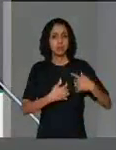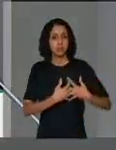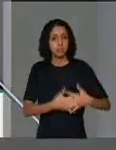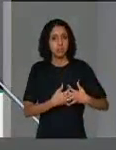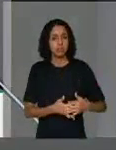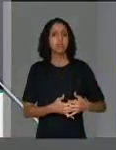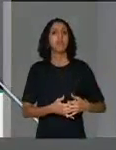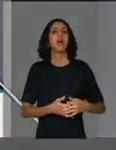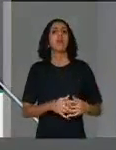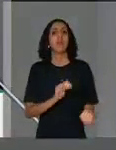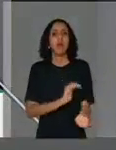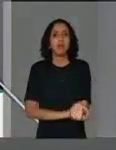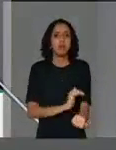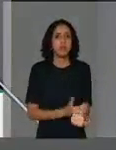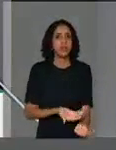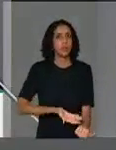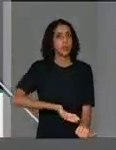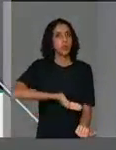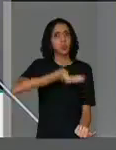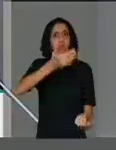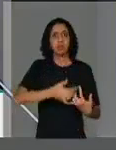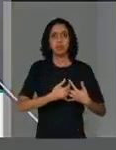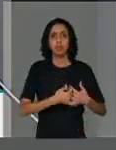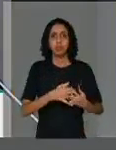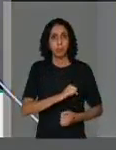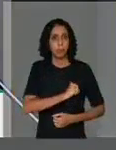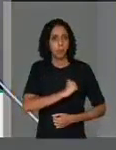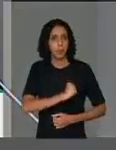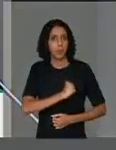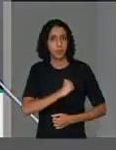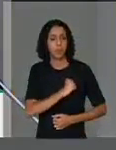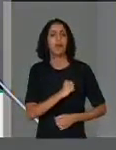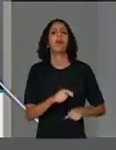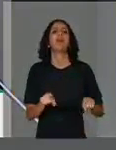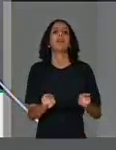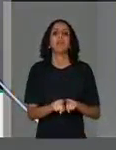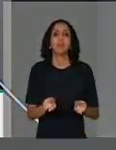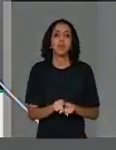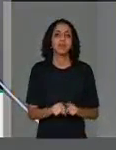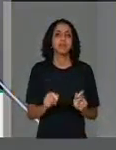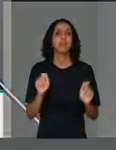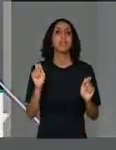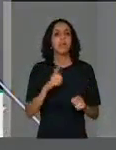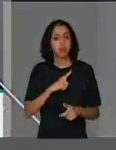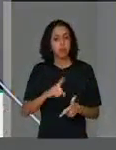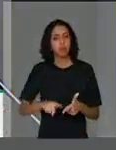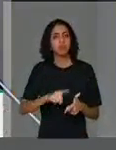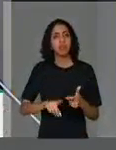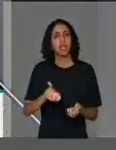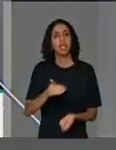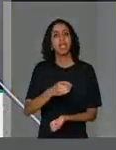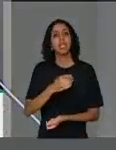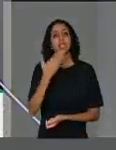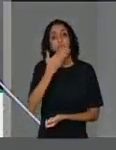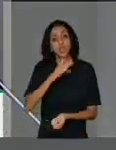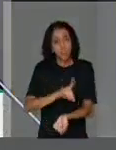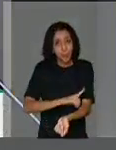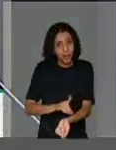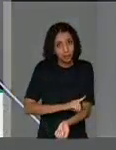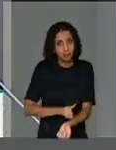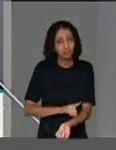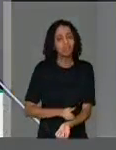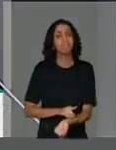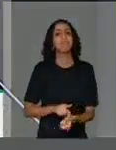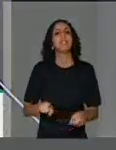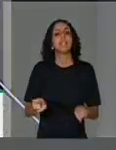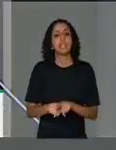e a frequência cardíaca, induz a resistência à insulina e diabetes e